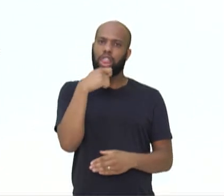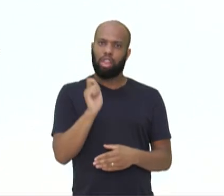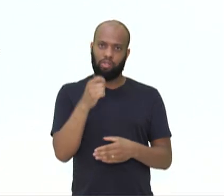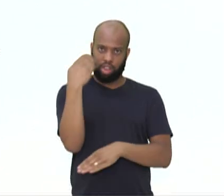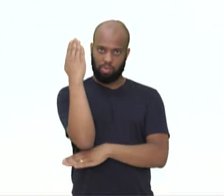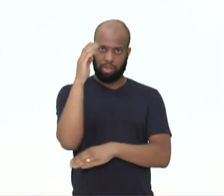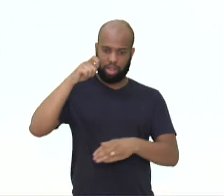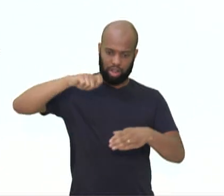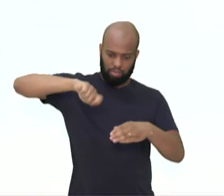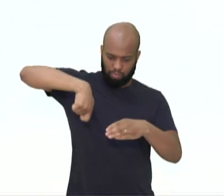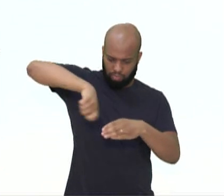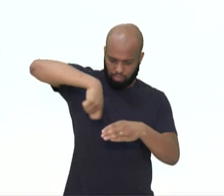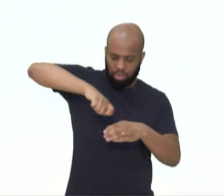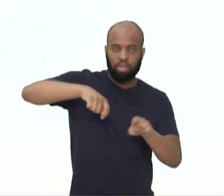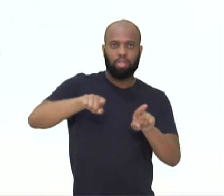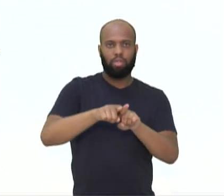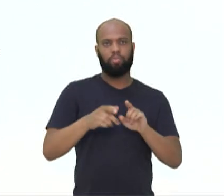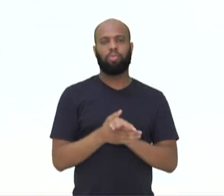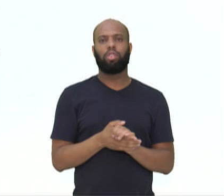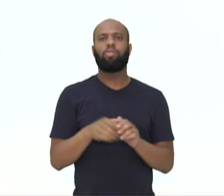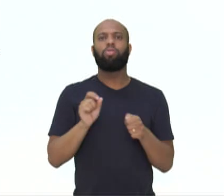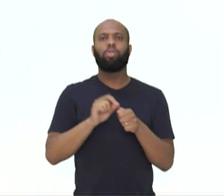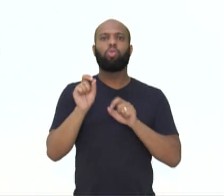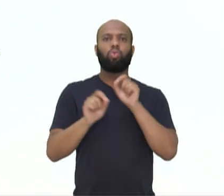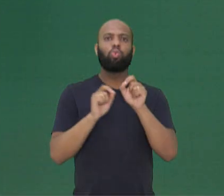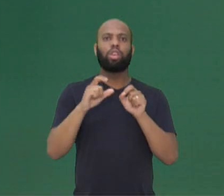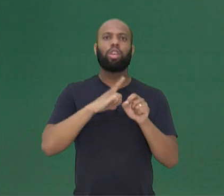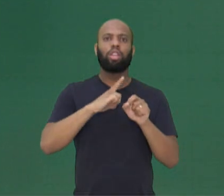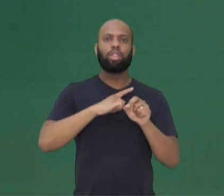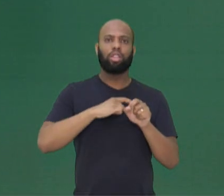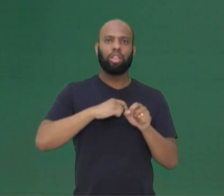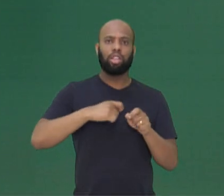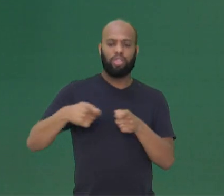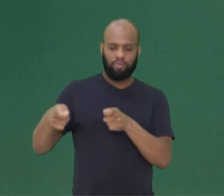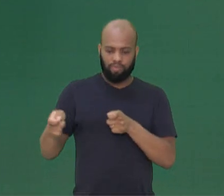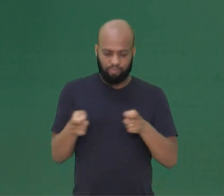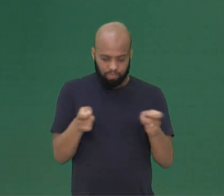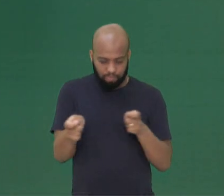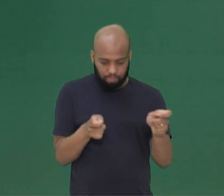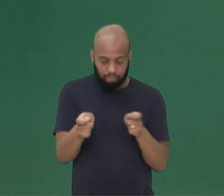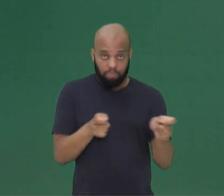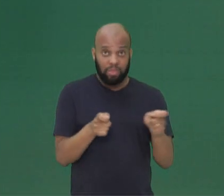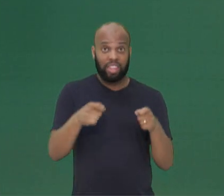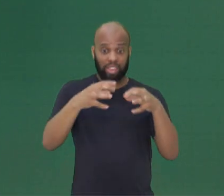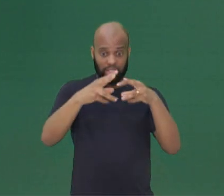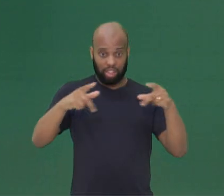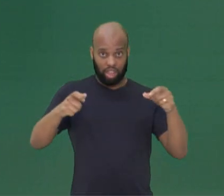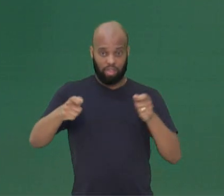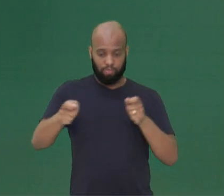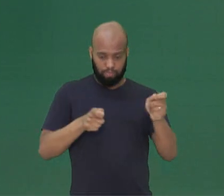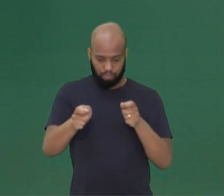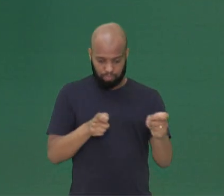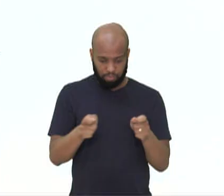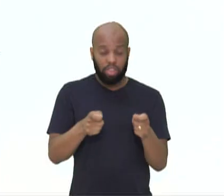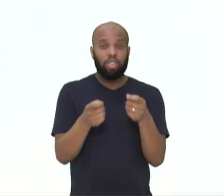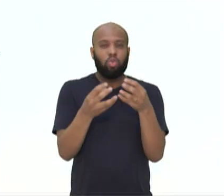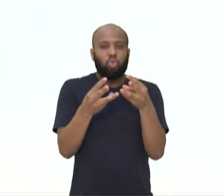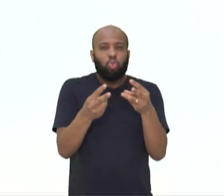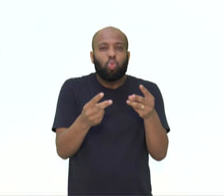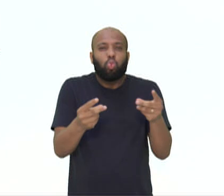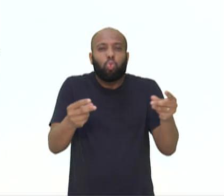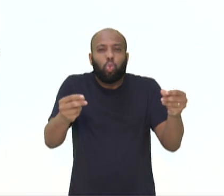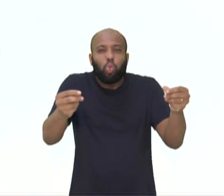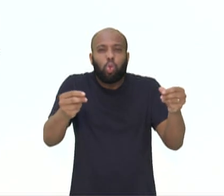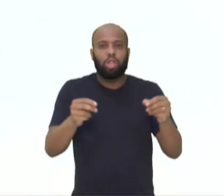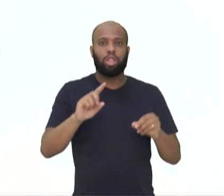para misturar. Procedimento: você vai peneirar bem essa terra até que ela fique bem fininha. Segundo passo: misture